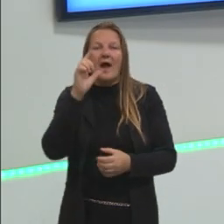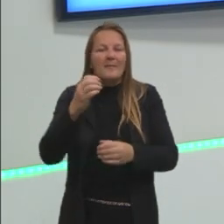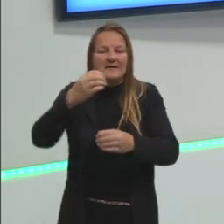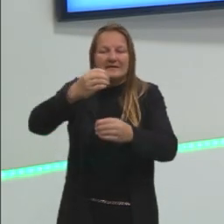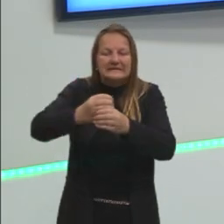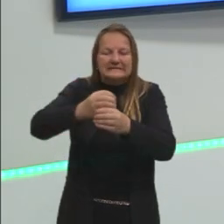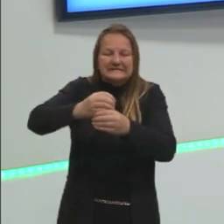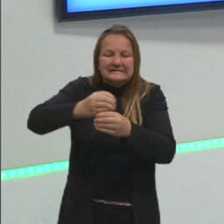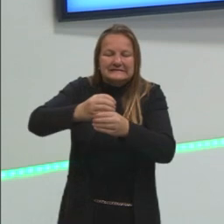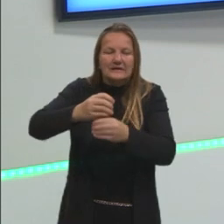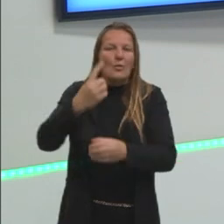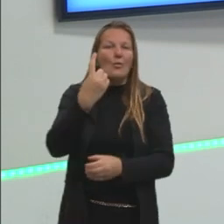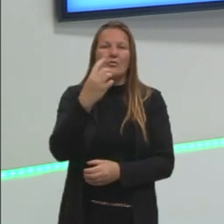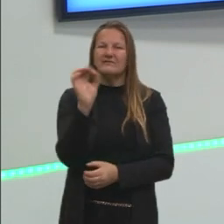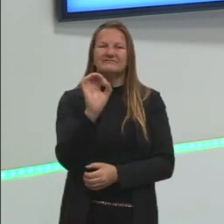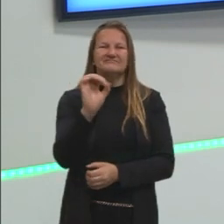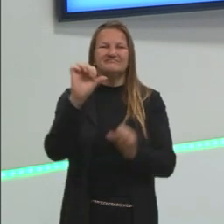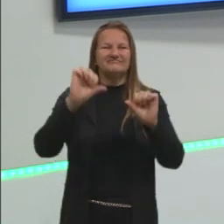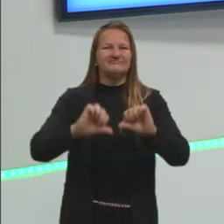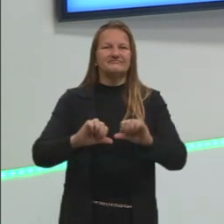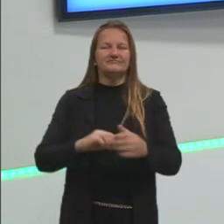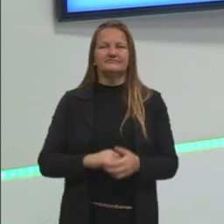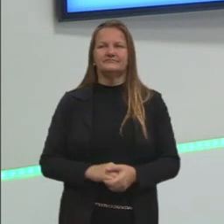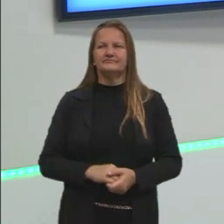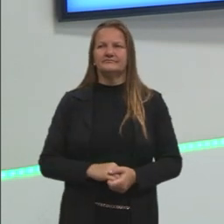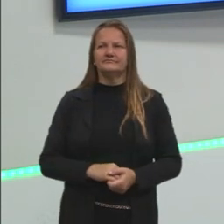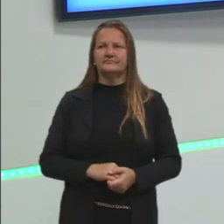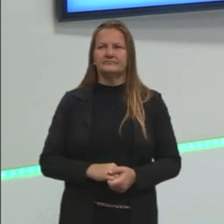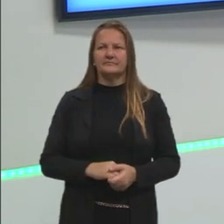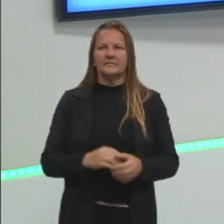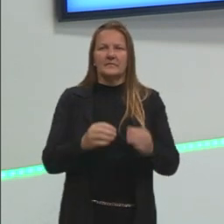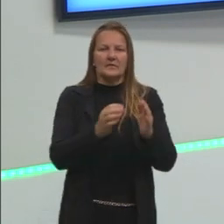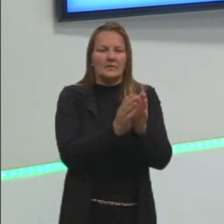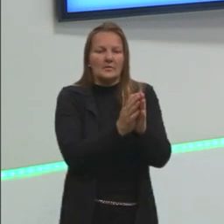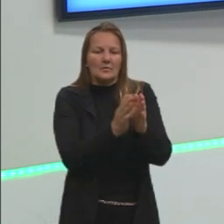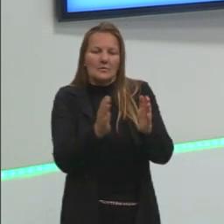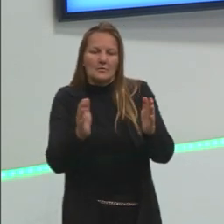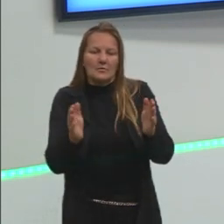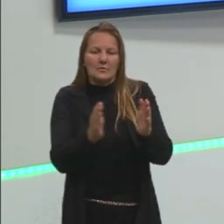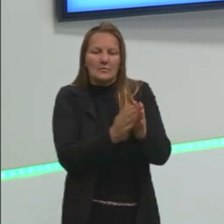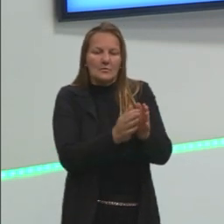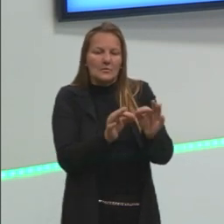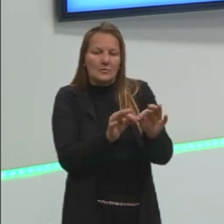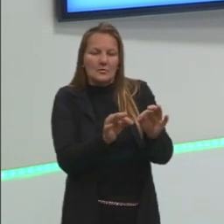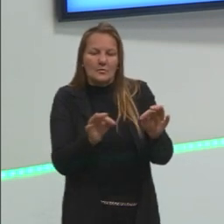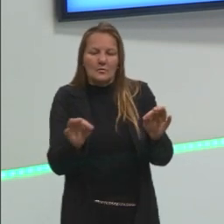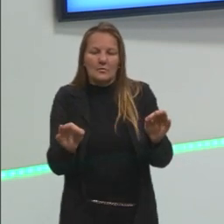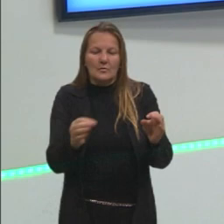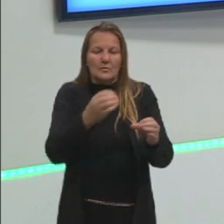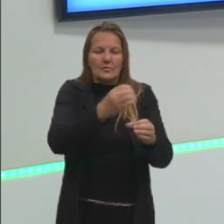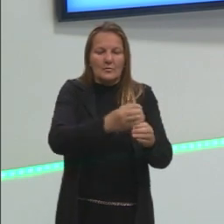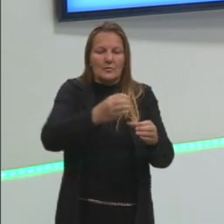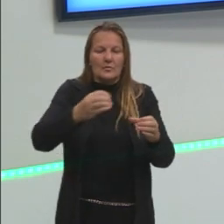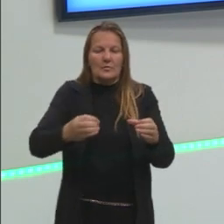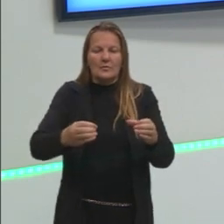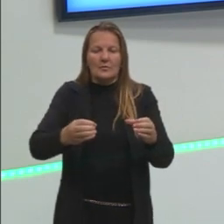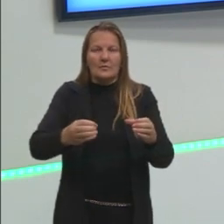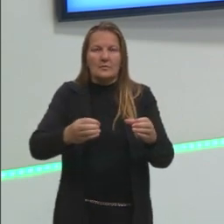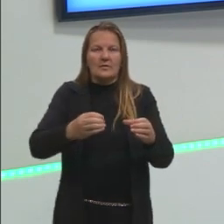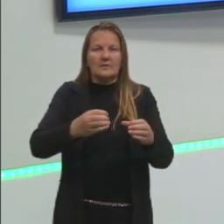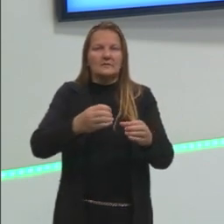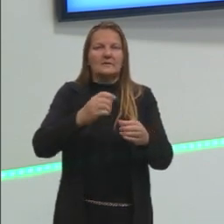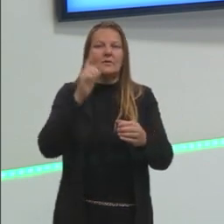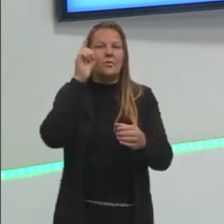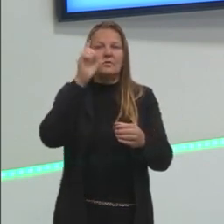Nem um recipiente ali no comprimento eu até consigo colocar um recipiente do lado do outro mas como na altura